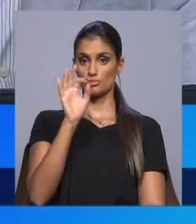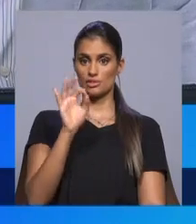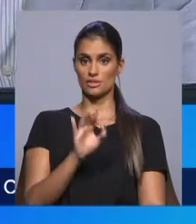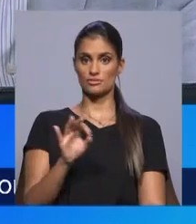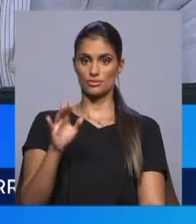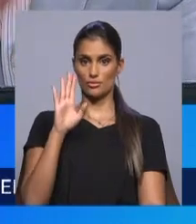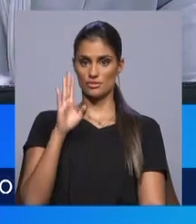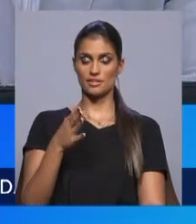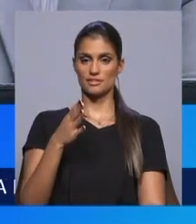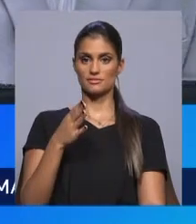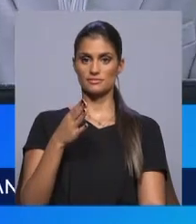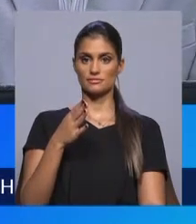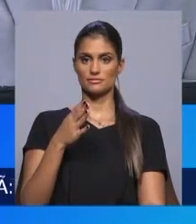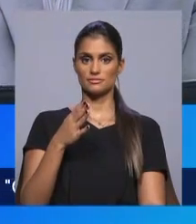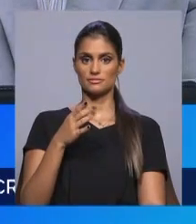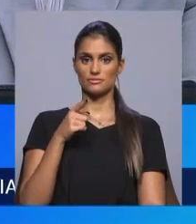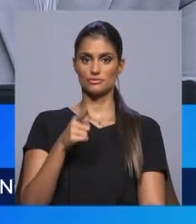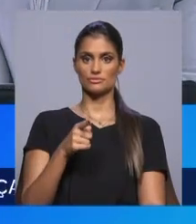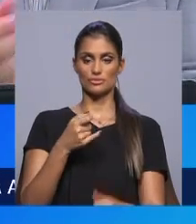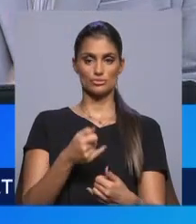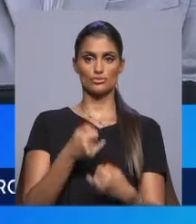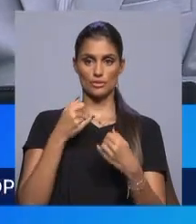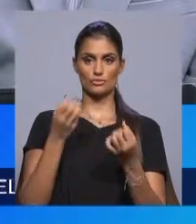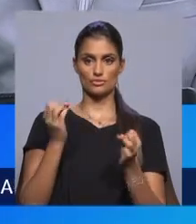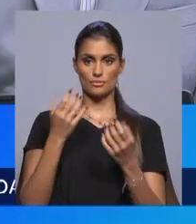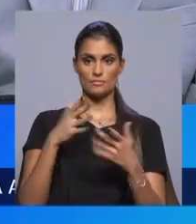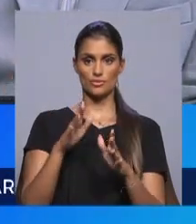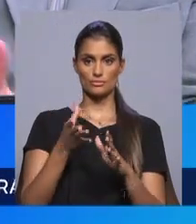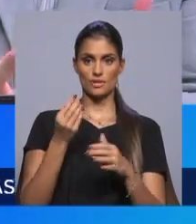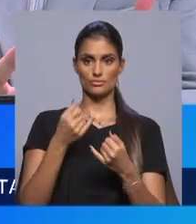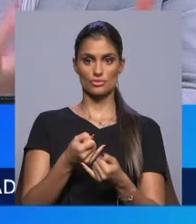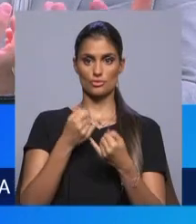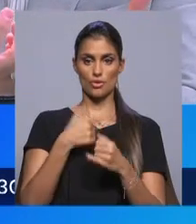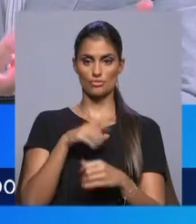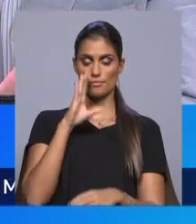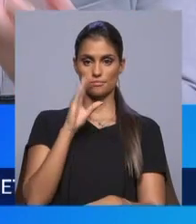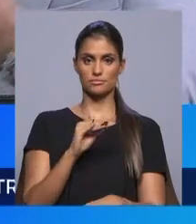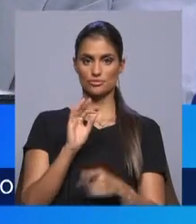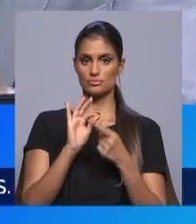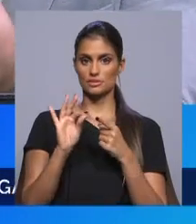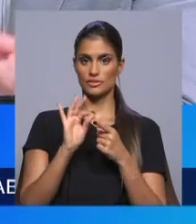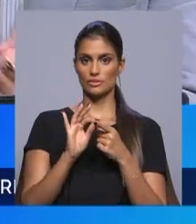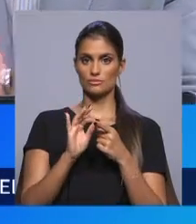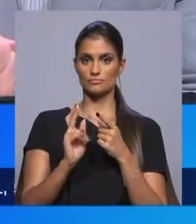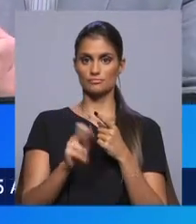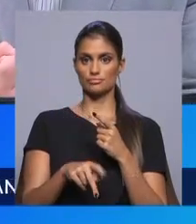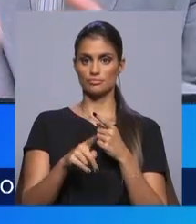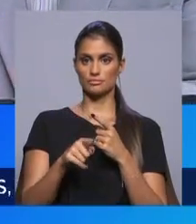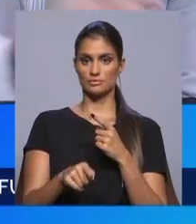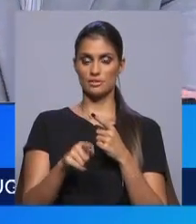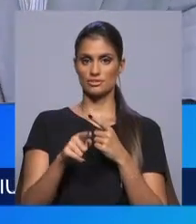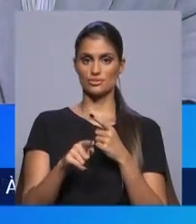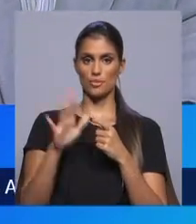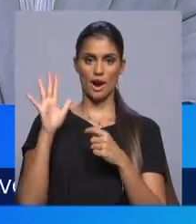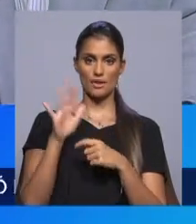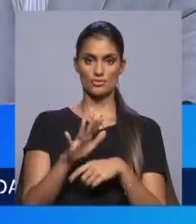Calma, eu sei que isto não é assustador, mas o que é mais assustador é nós não sabermos em concreto a origem destes raios cósmicos.